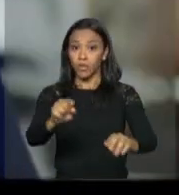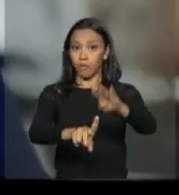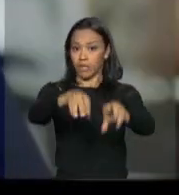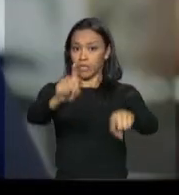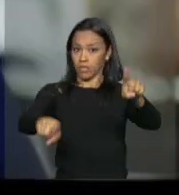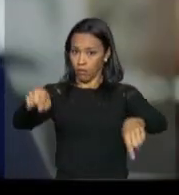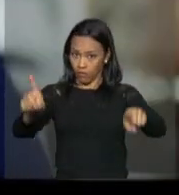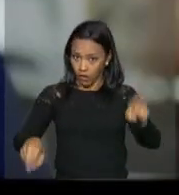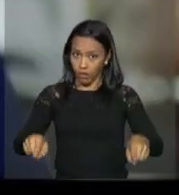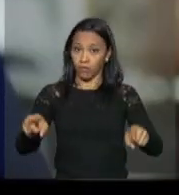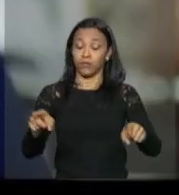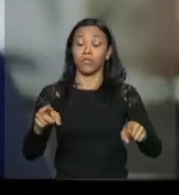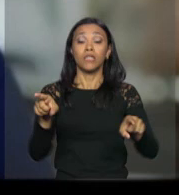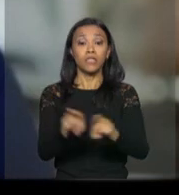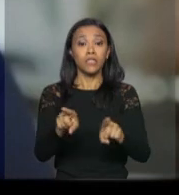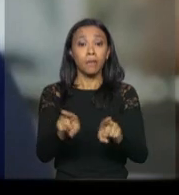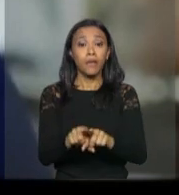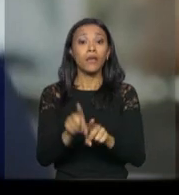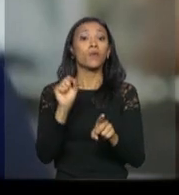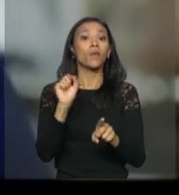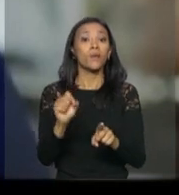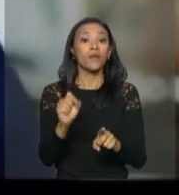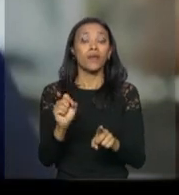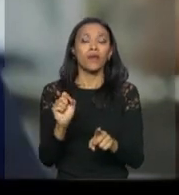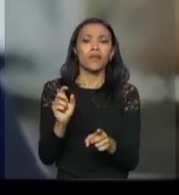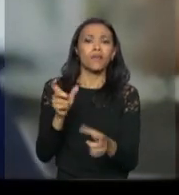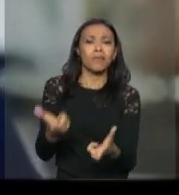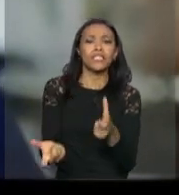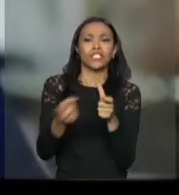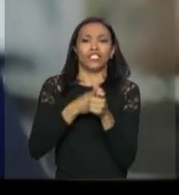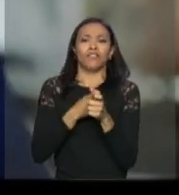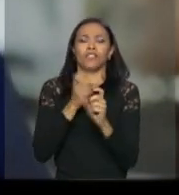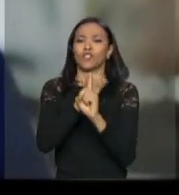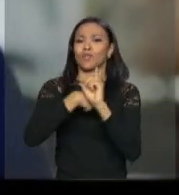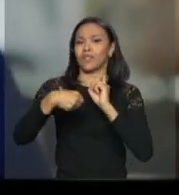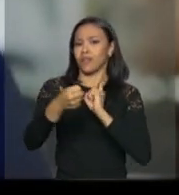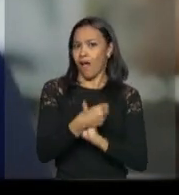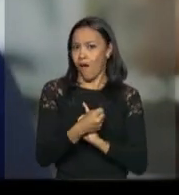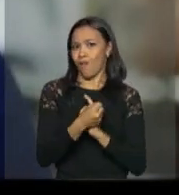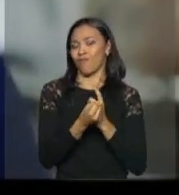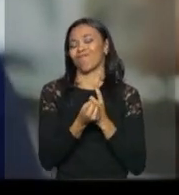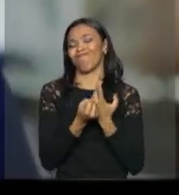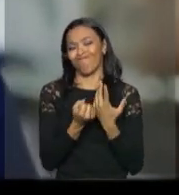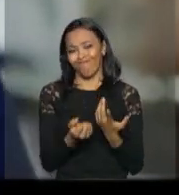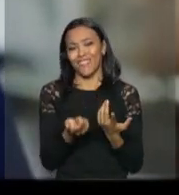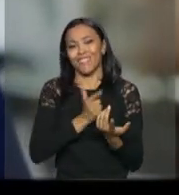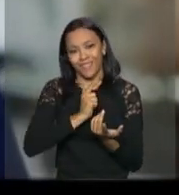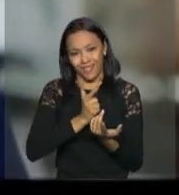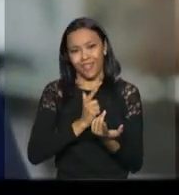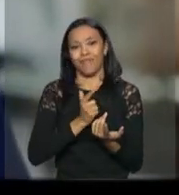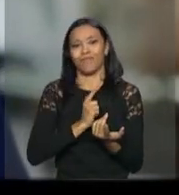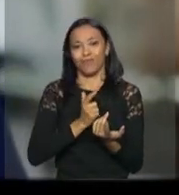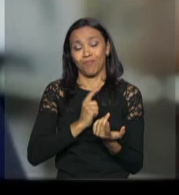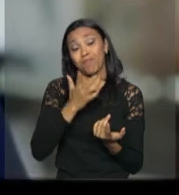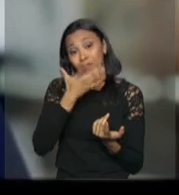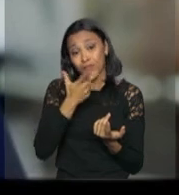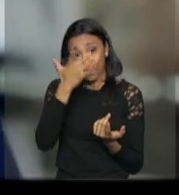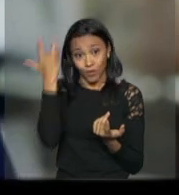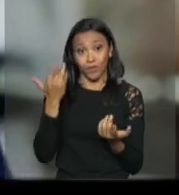desigualdade e para o resgate da grande dívida social que ainda temos com os nossos trabalhadores mais